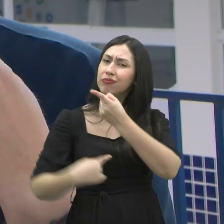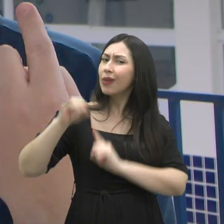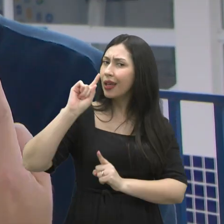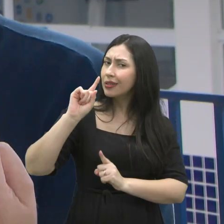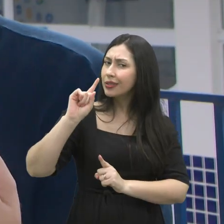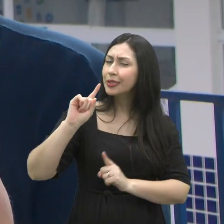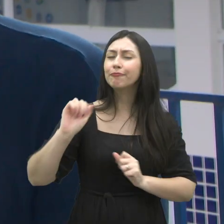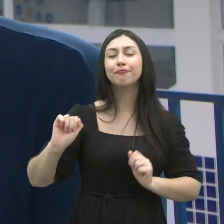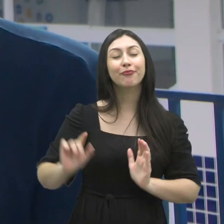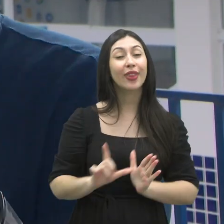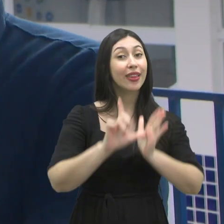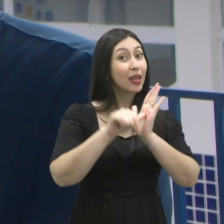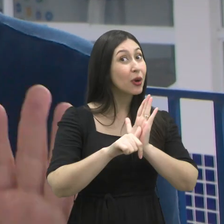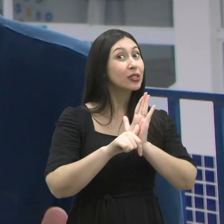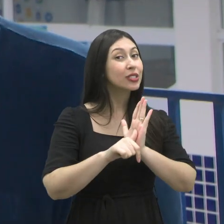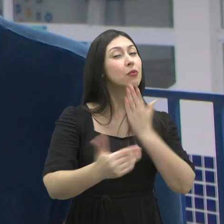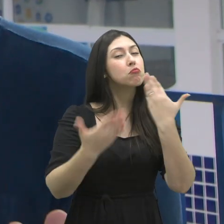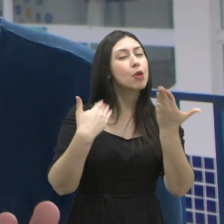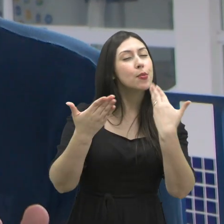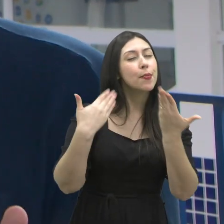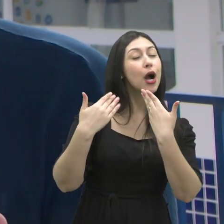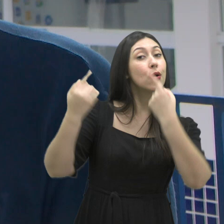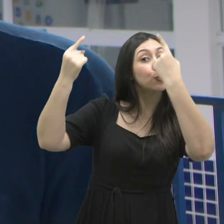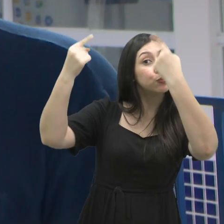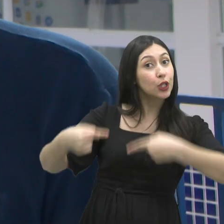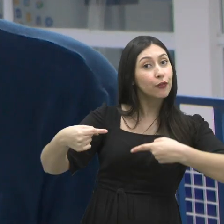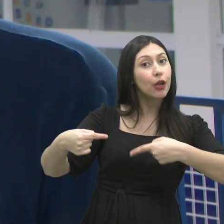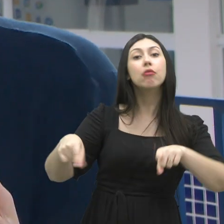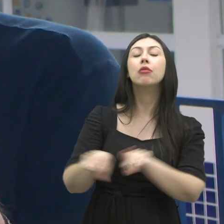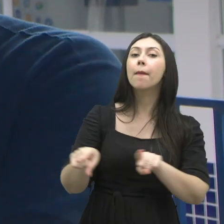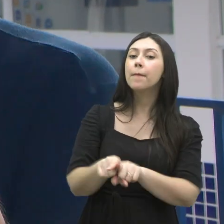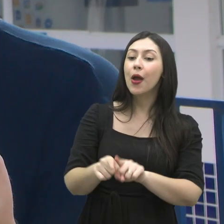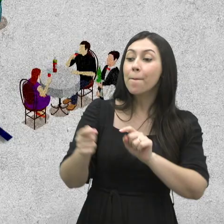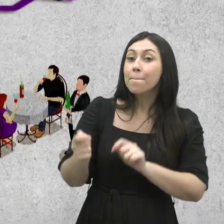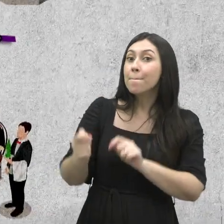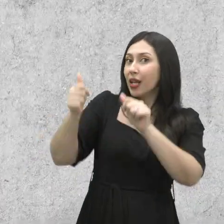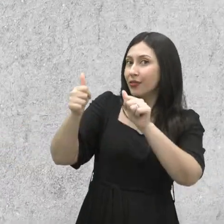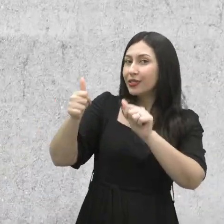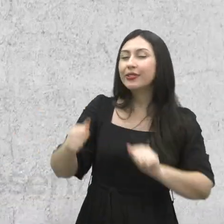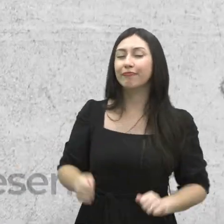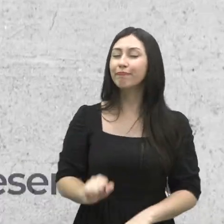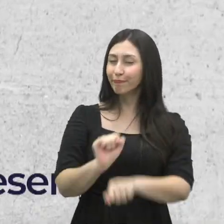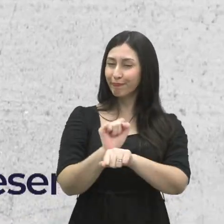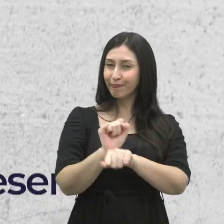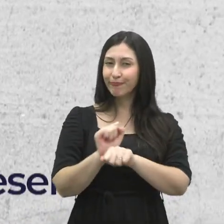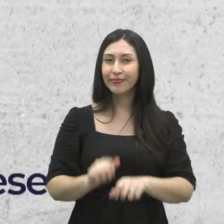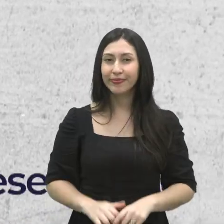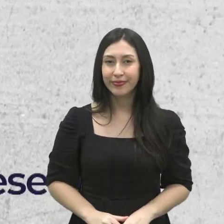bloco, a gente conversa sobre os desafios e as recompensas dessa carreira. É já já!